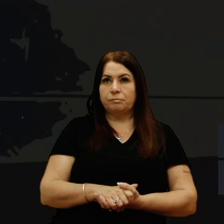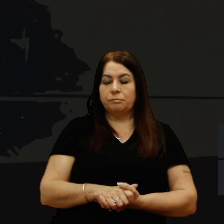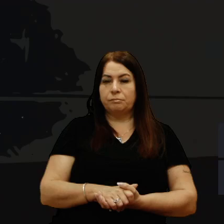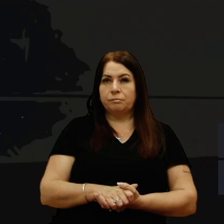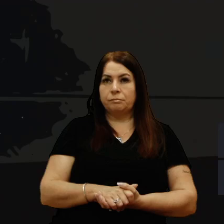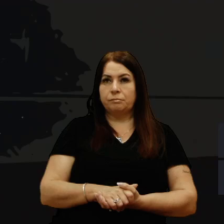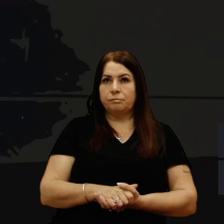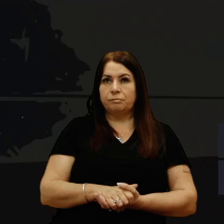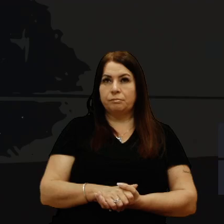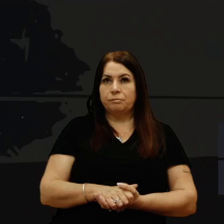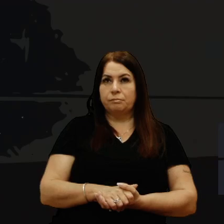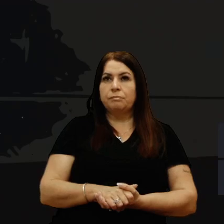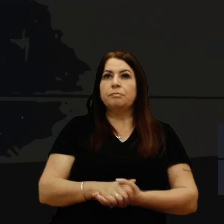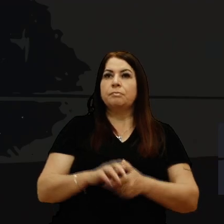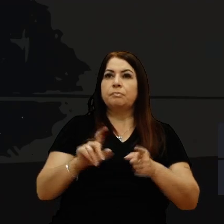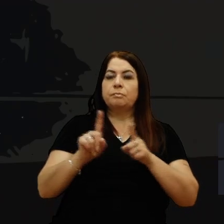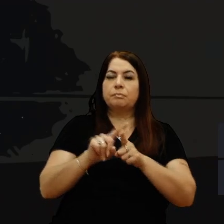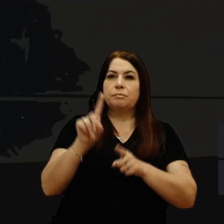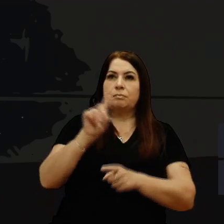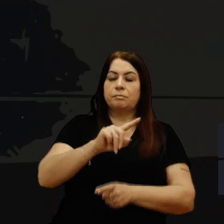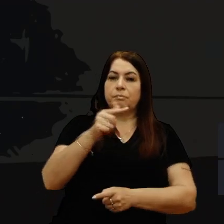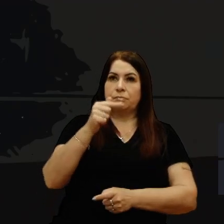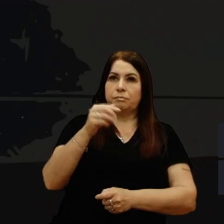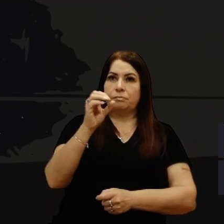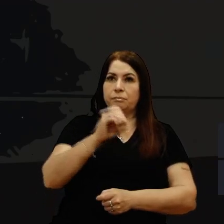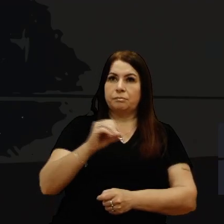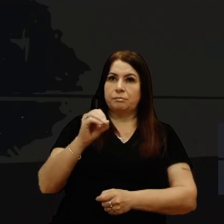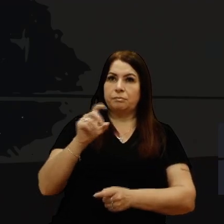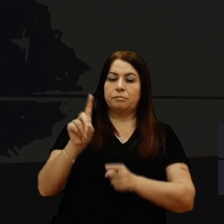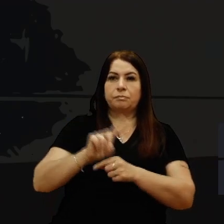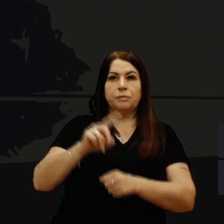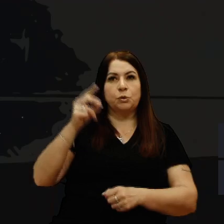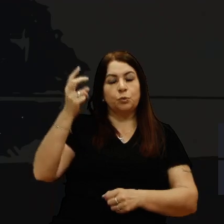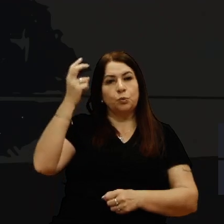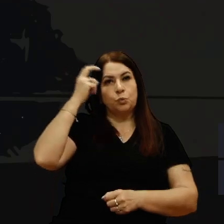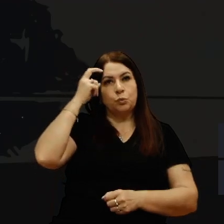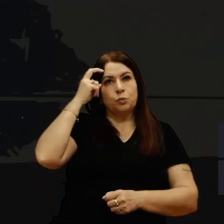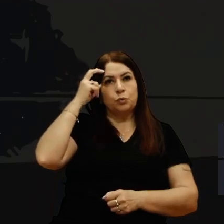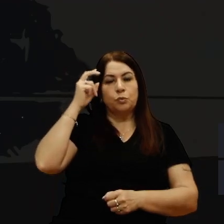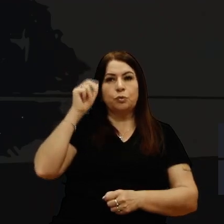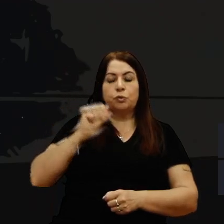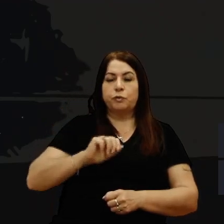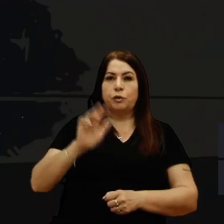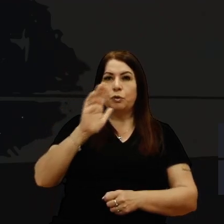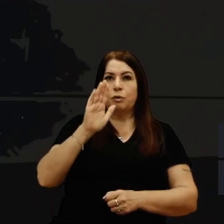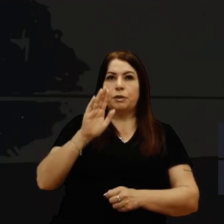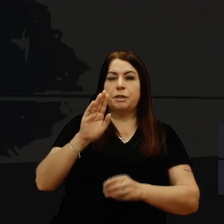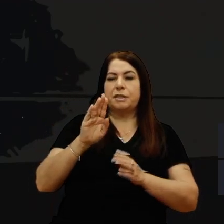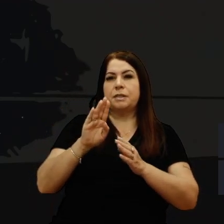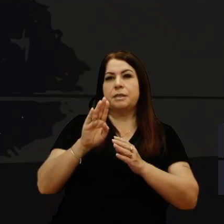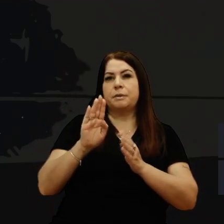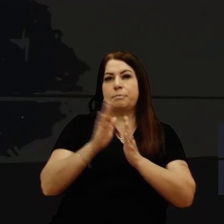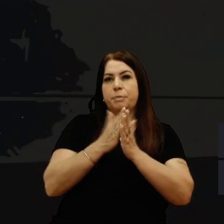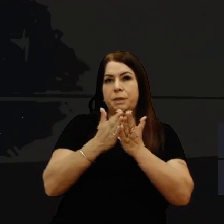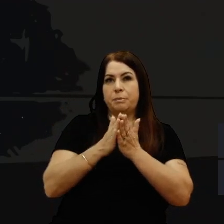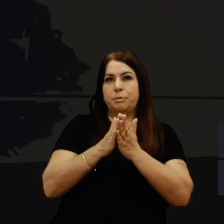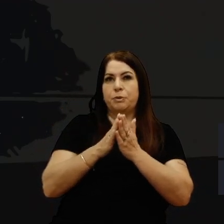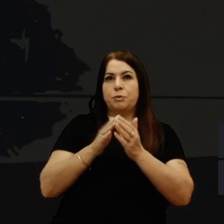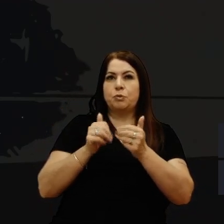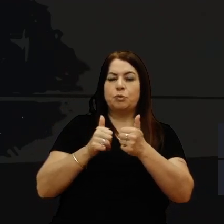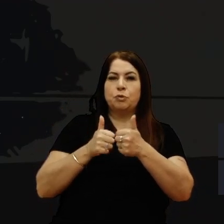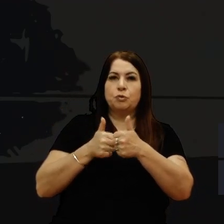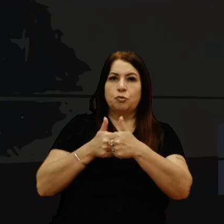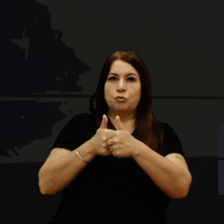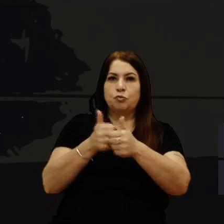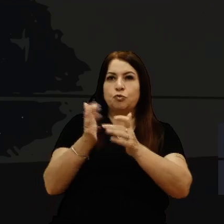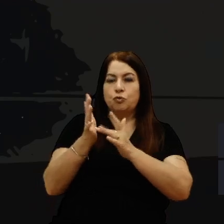Também, dia 7 de outubro, Dia da Cultura e dos Valores Bíblicos Judaico-Cristão, no município de Caxias do Sul,